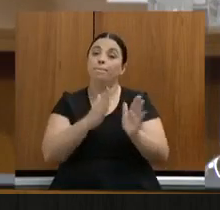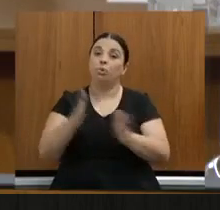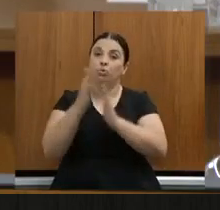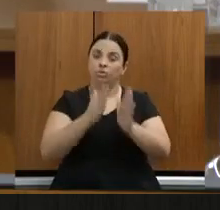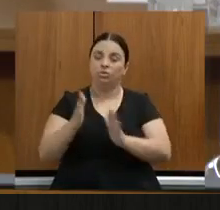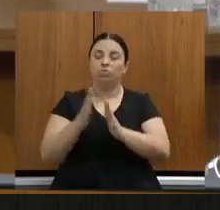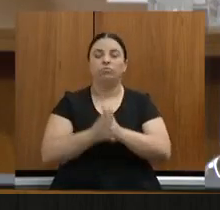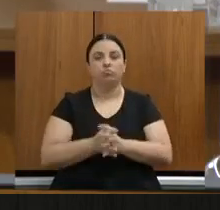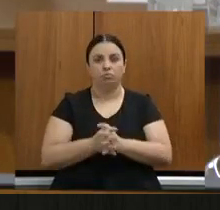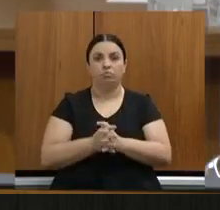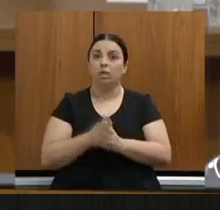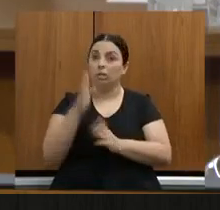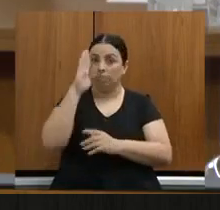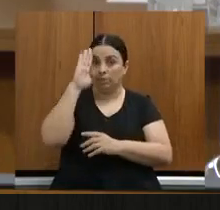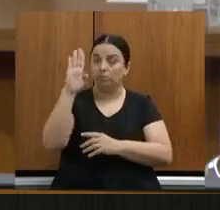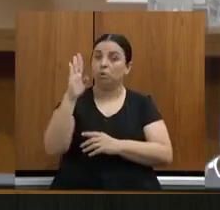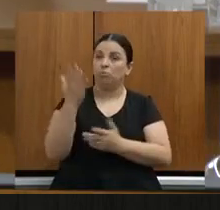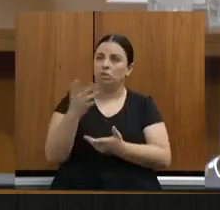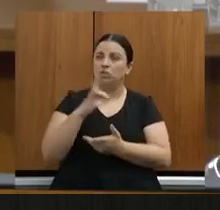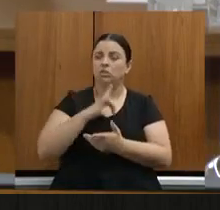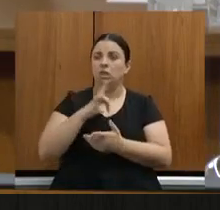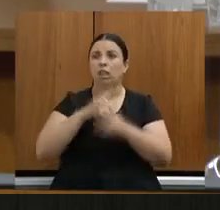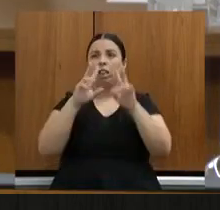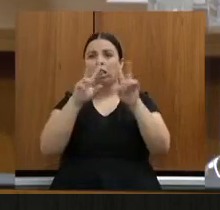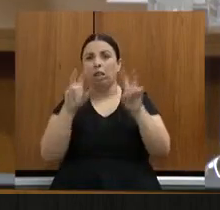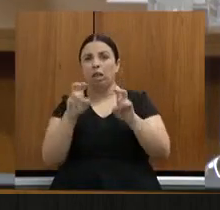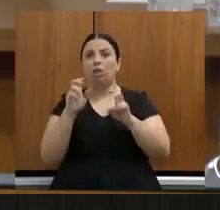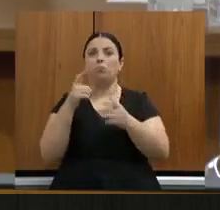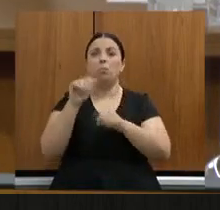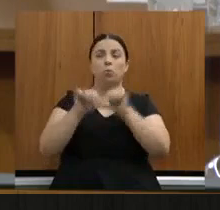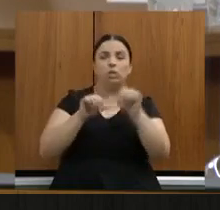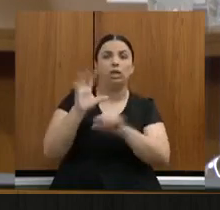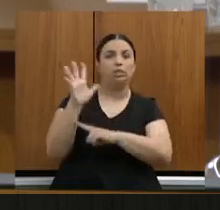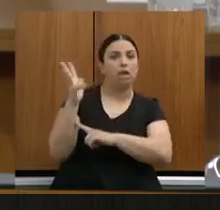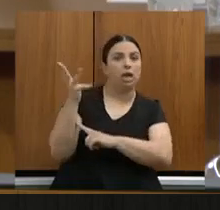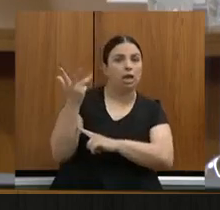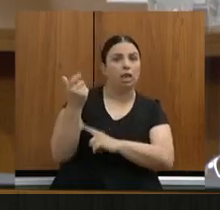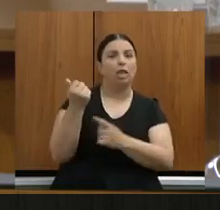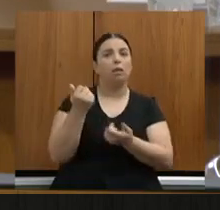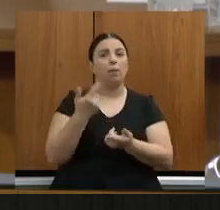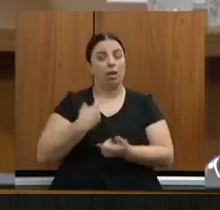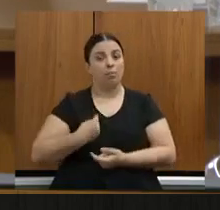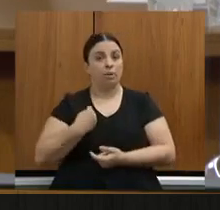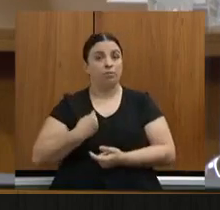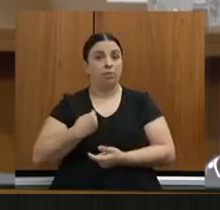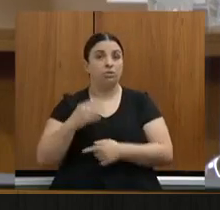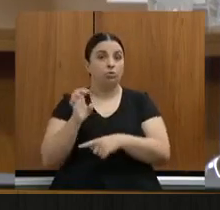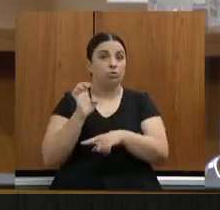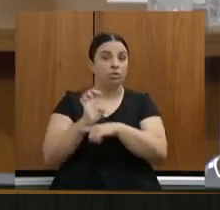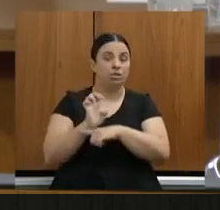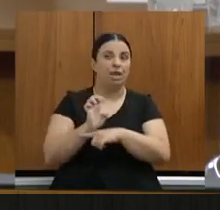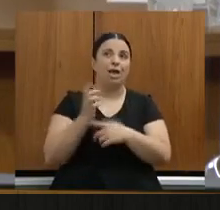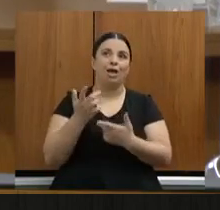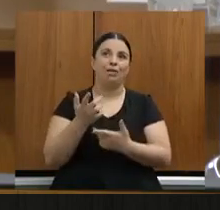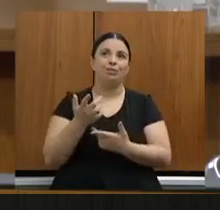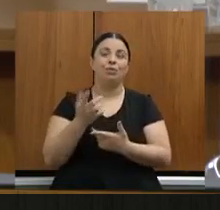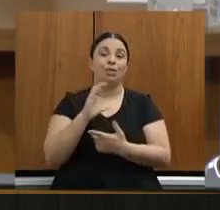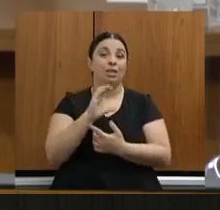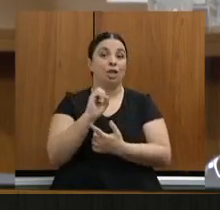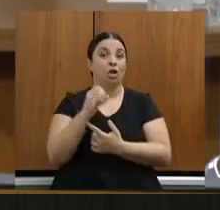com tantas tantos temas e mudanças climáticas com a participação do nosso Estado na Copa e